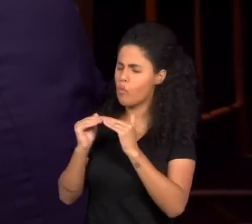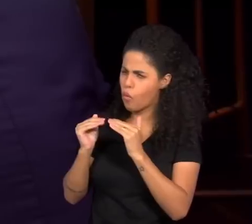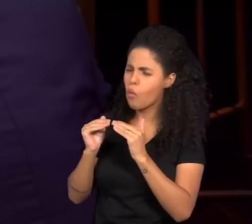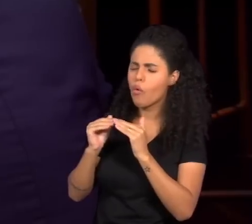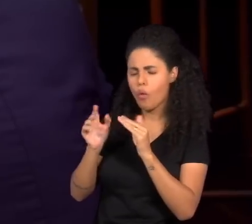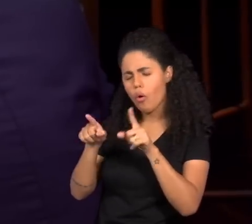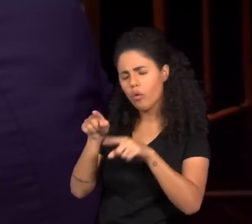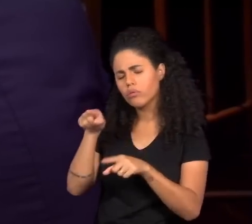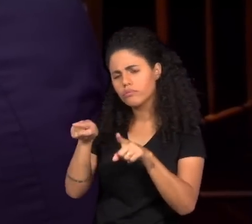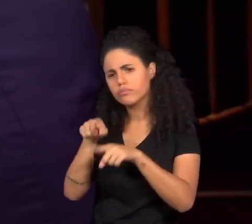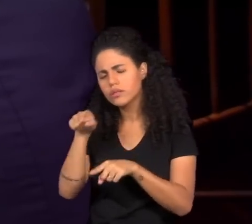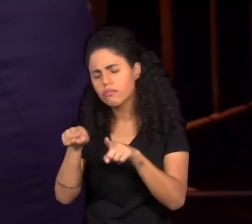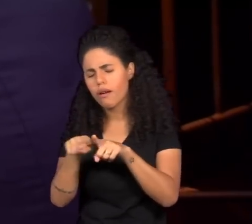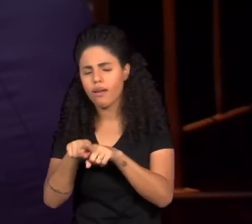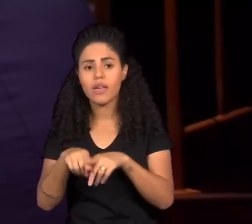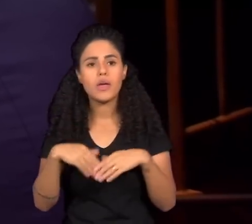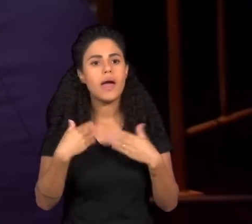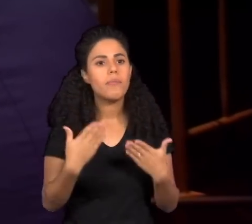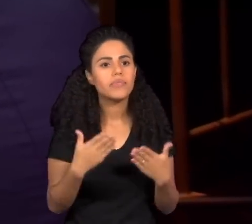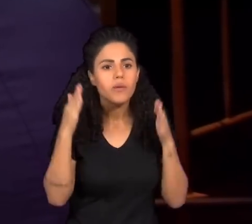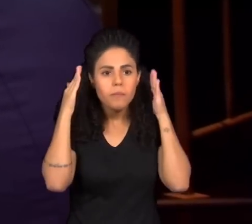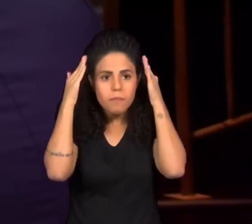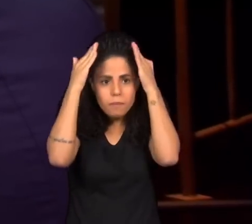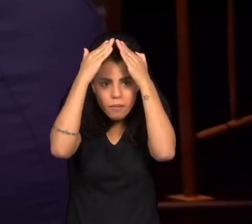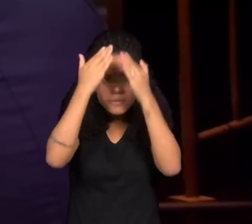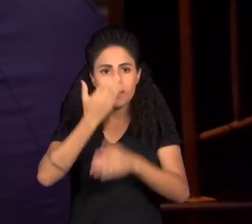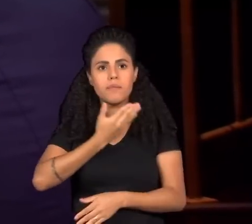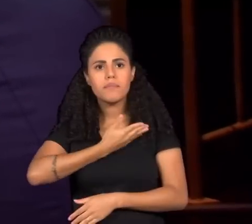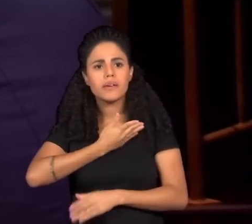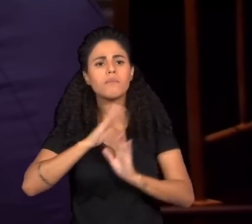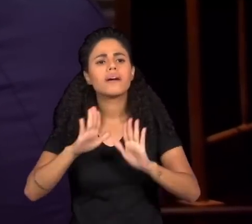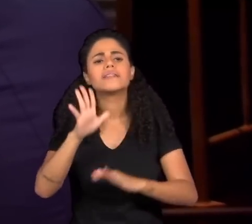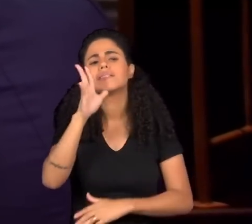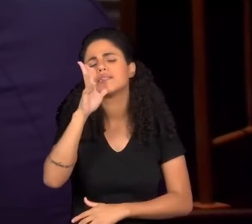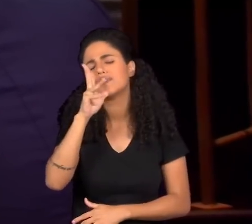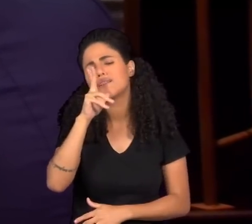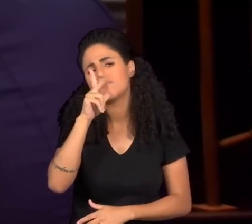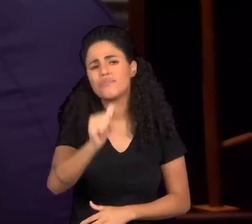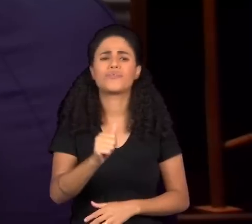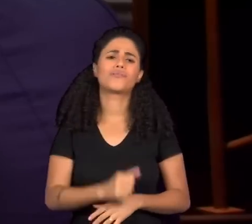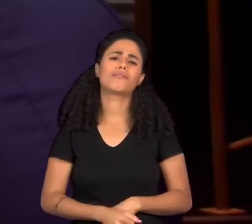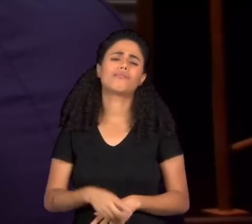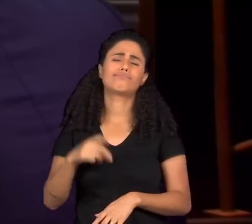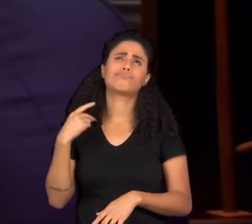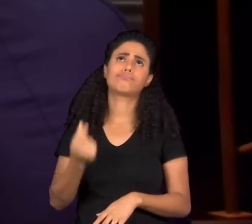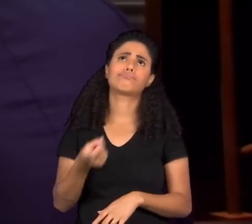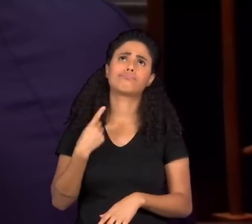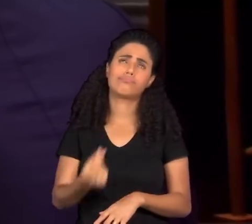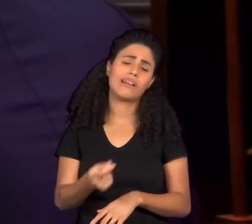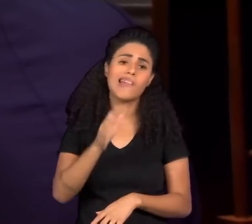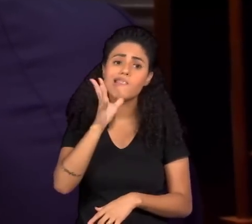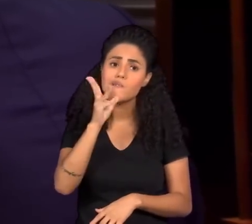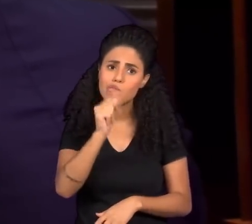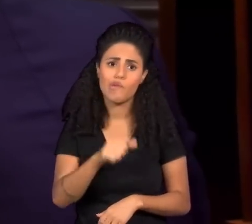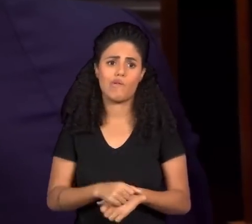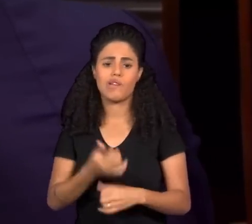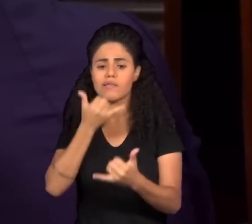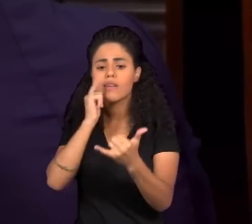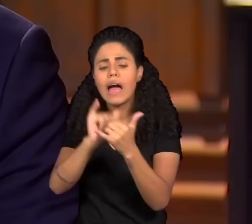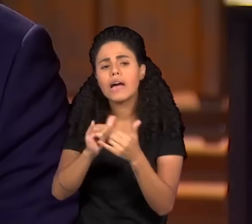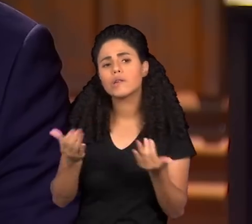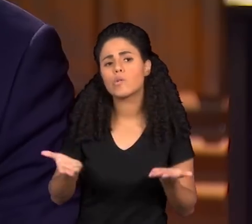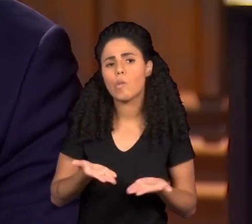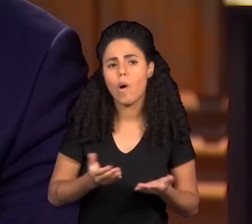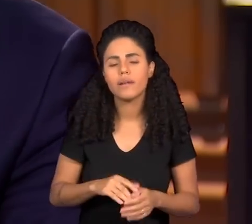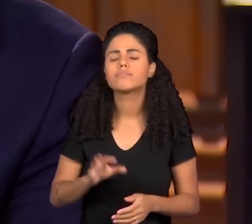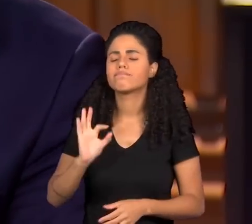fã do Padre Francisco, mas, de novo, demorou muito tempo. É muito recente esse perdão. É verdade. Na